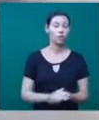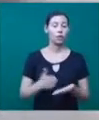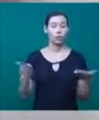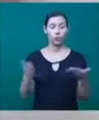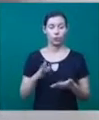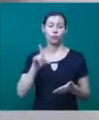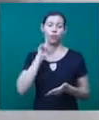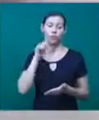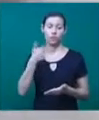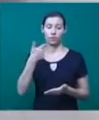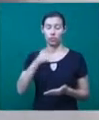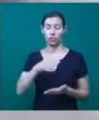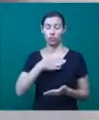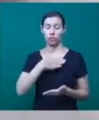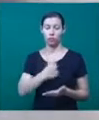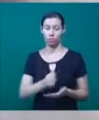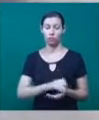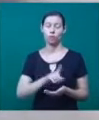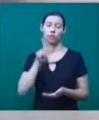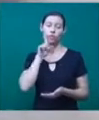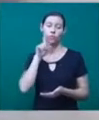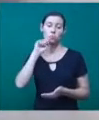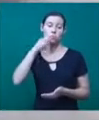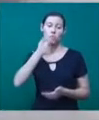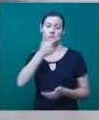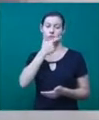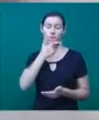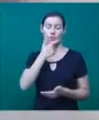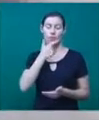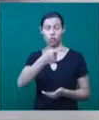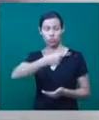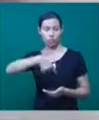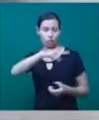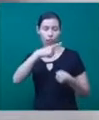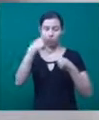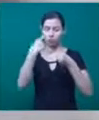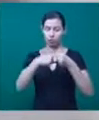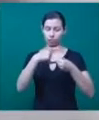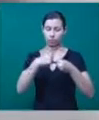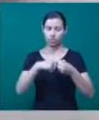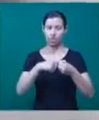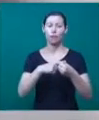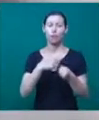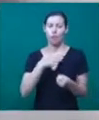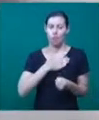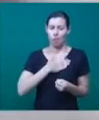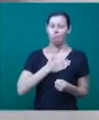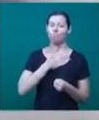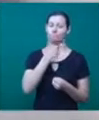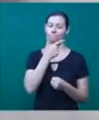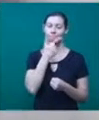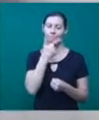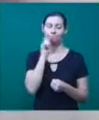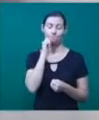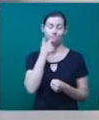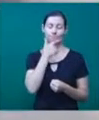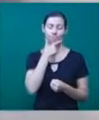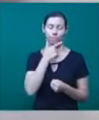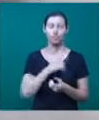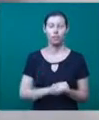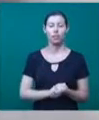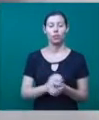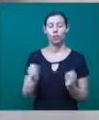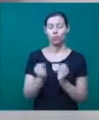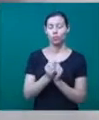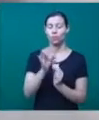17 de agosto, é comemorado o Dia do Pão de Queijo. Nós que somos do interior de Minas não abrimos mão dessa quitanda tão especial, que quando acompanhada